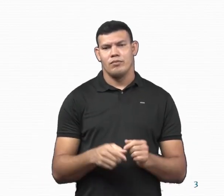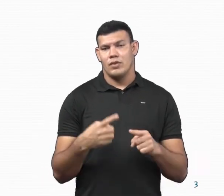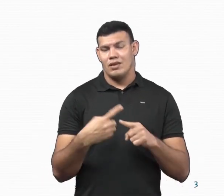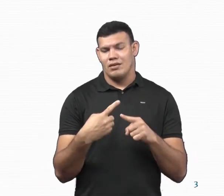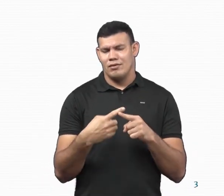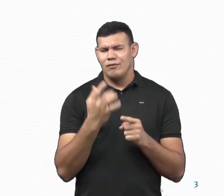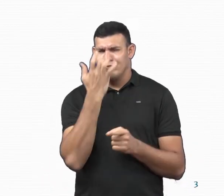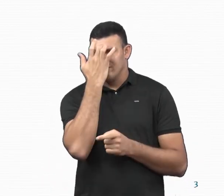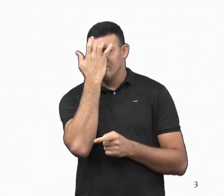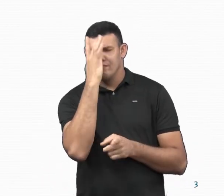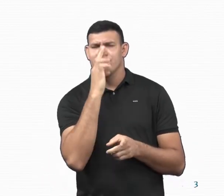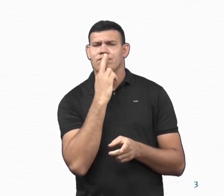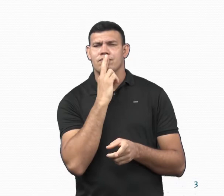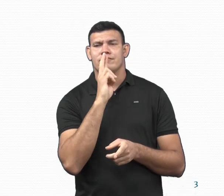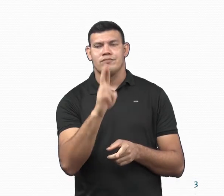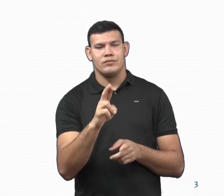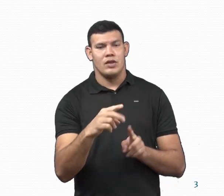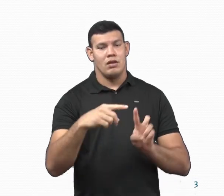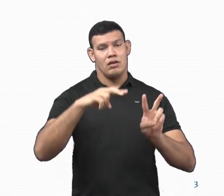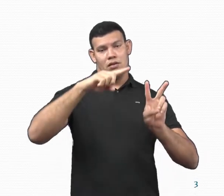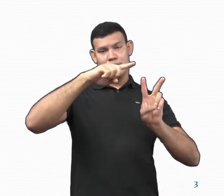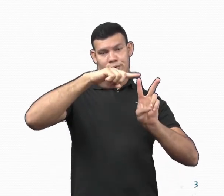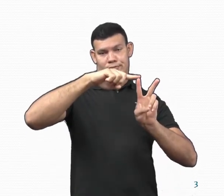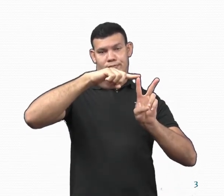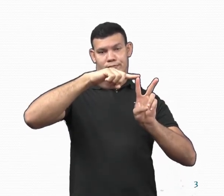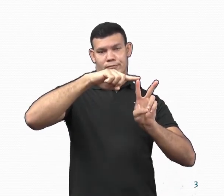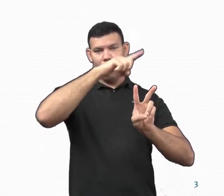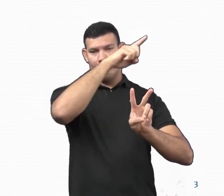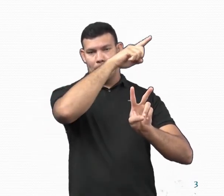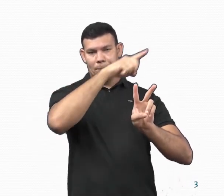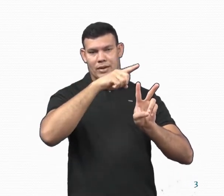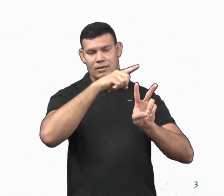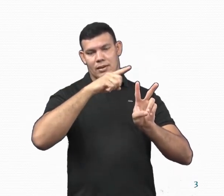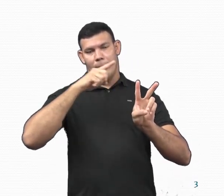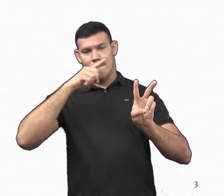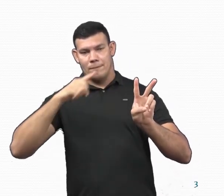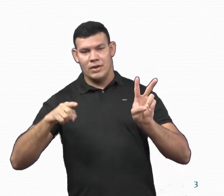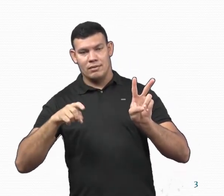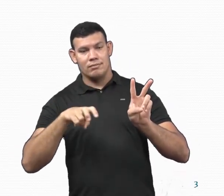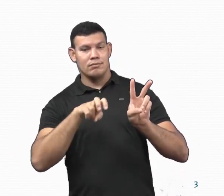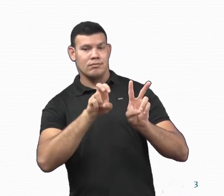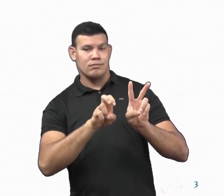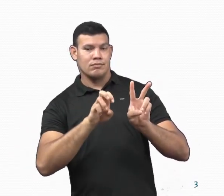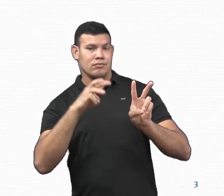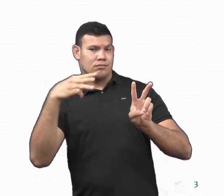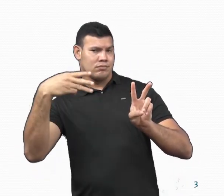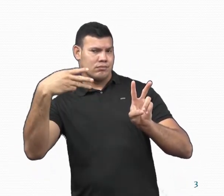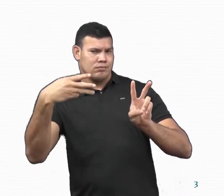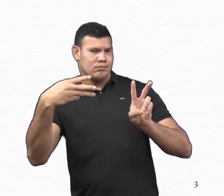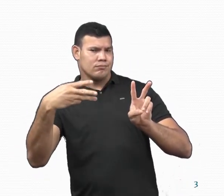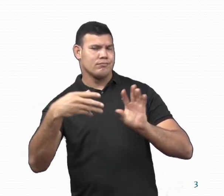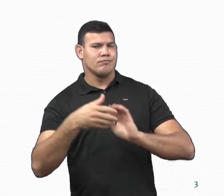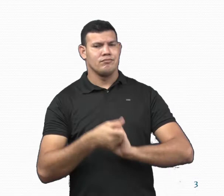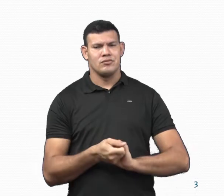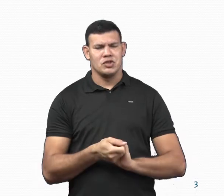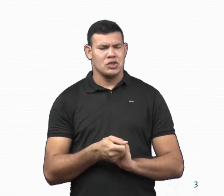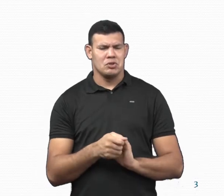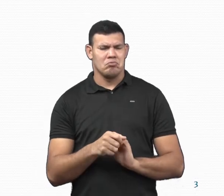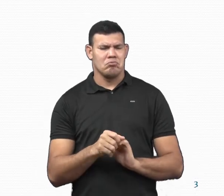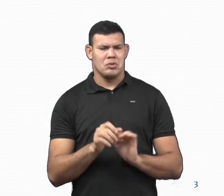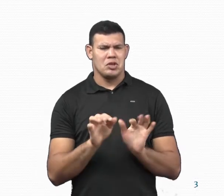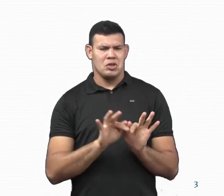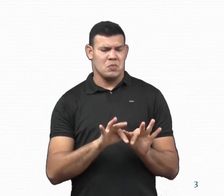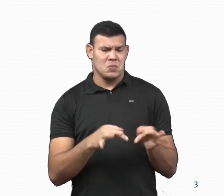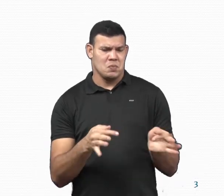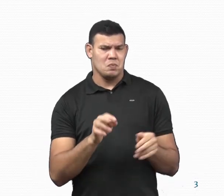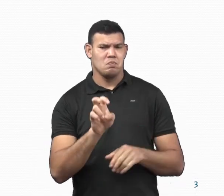jeito de resolver. E eu consigo cortar o expoente com o índice e sobra simplesmente o